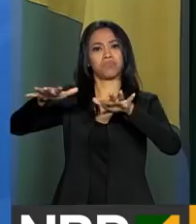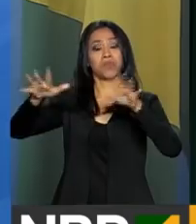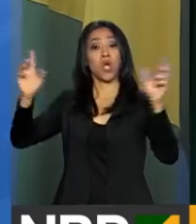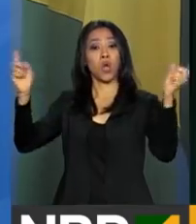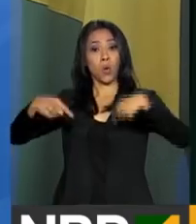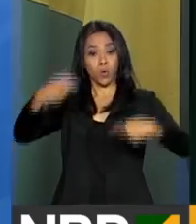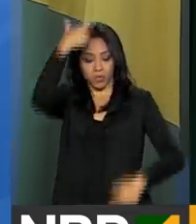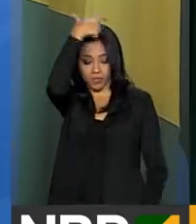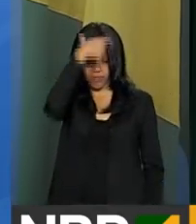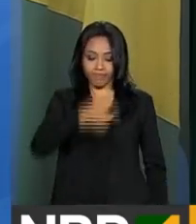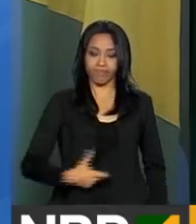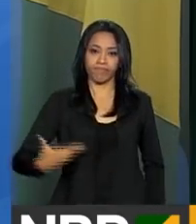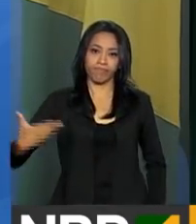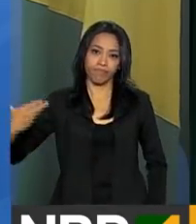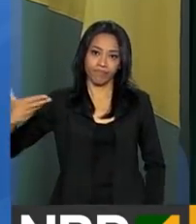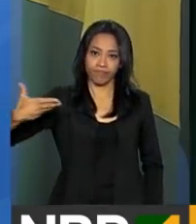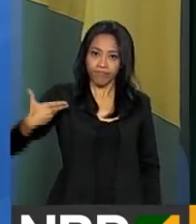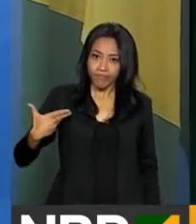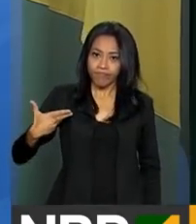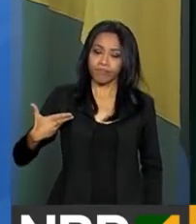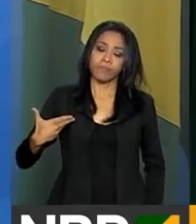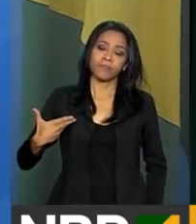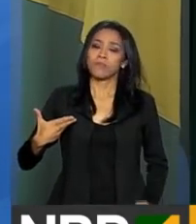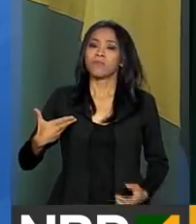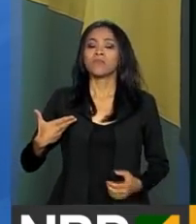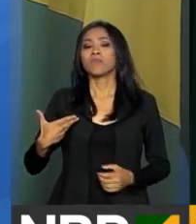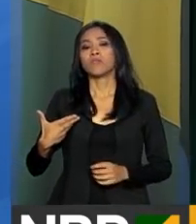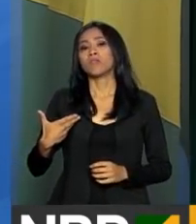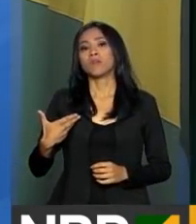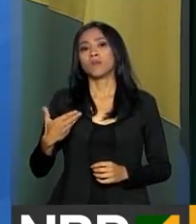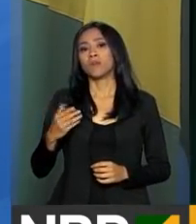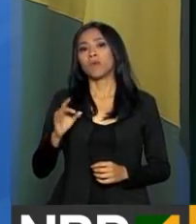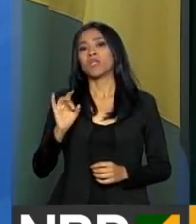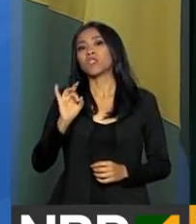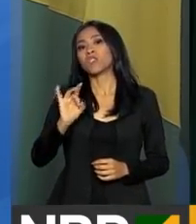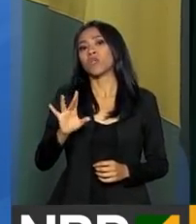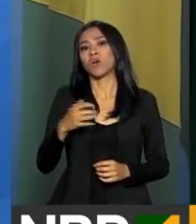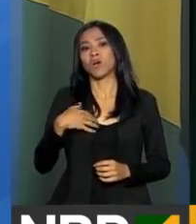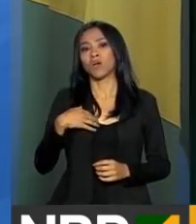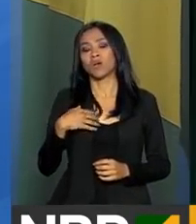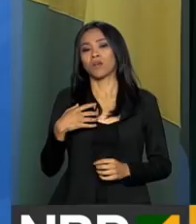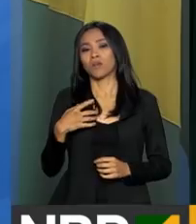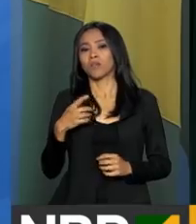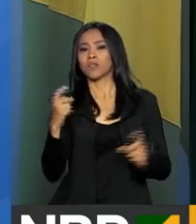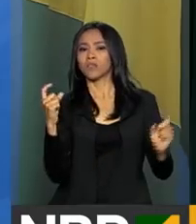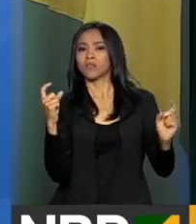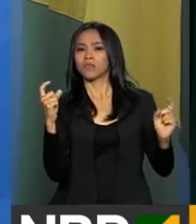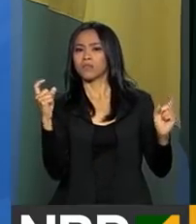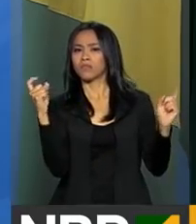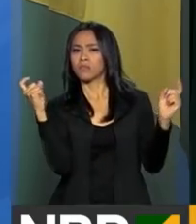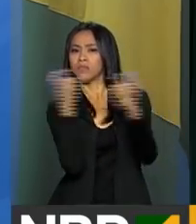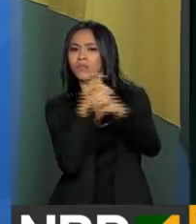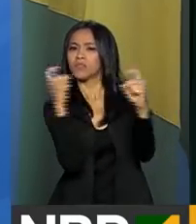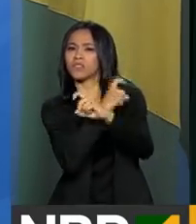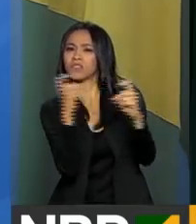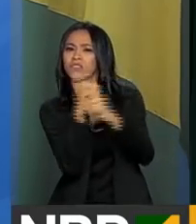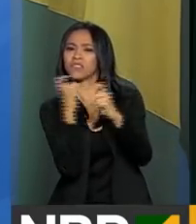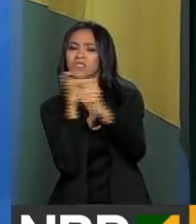honra não se trata até de mentiras assacadas contra